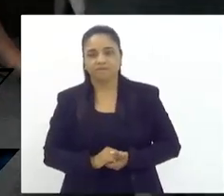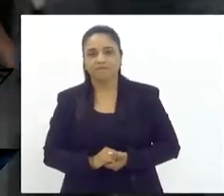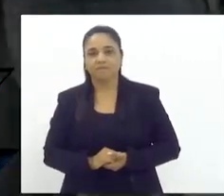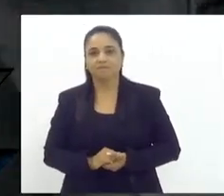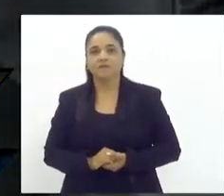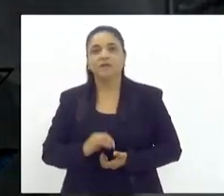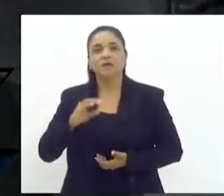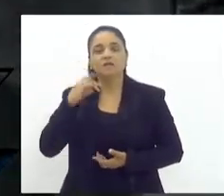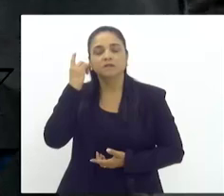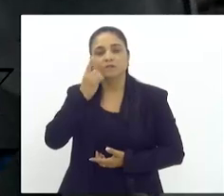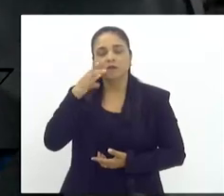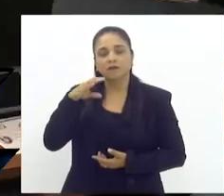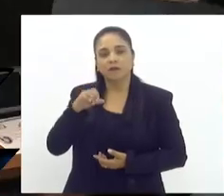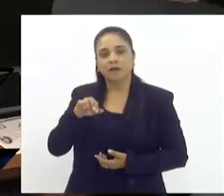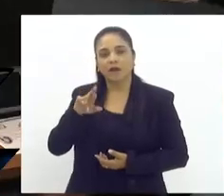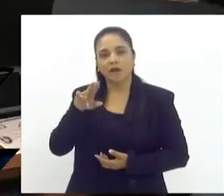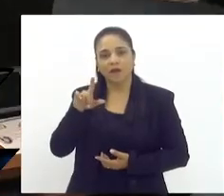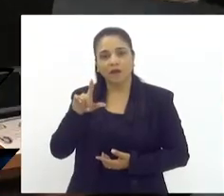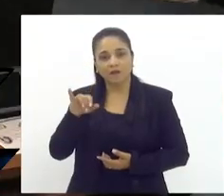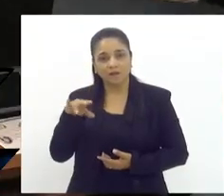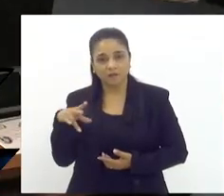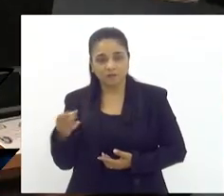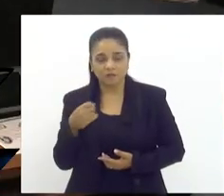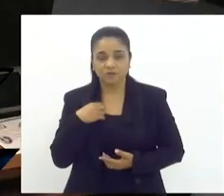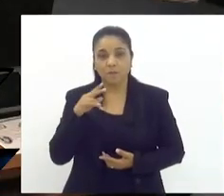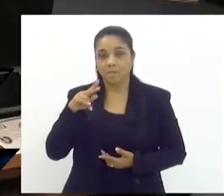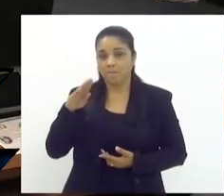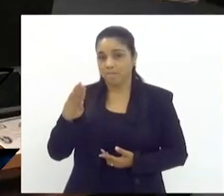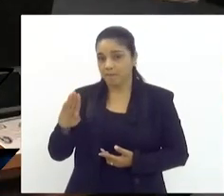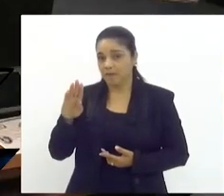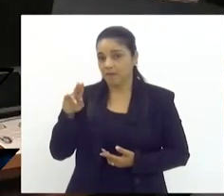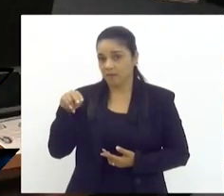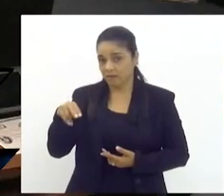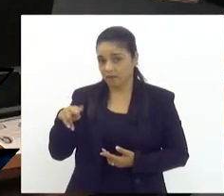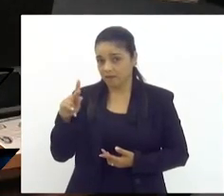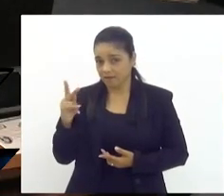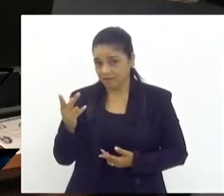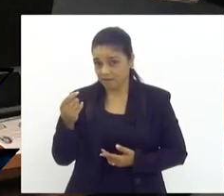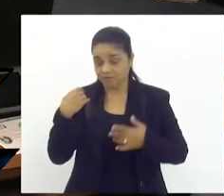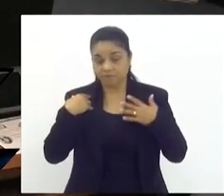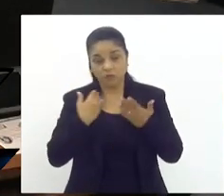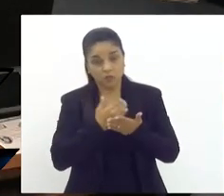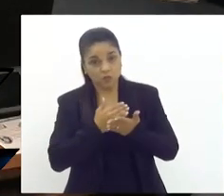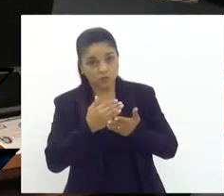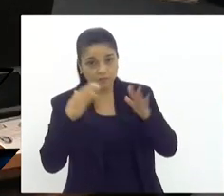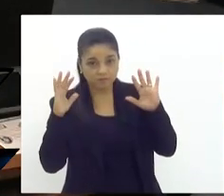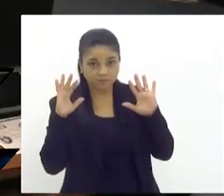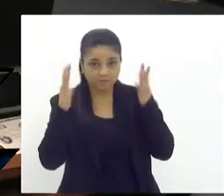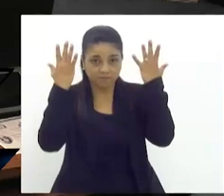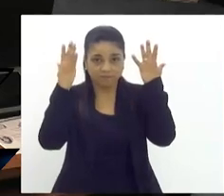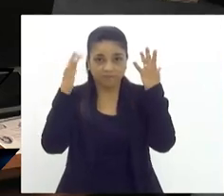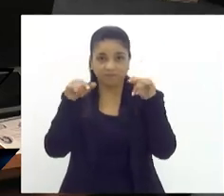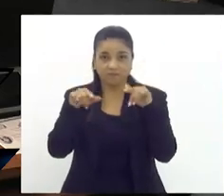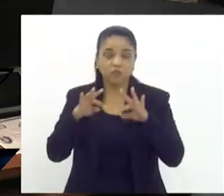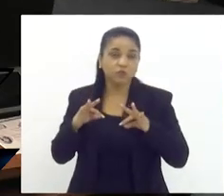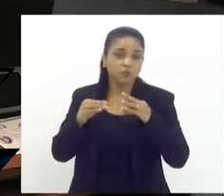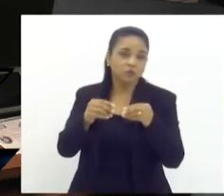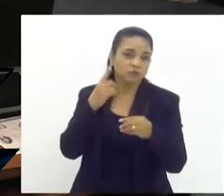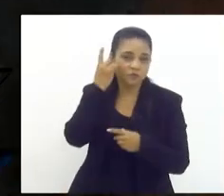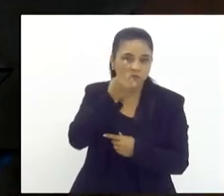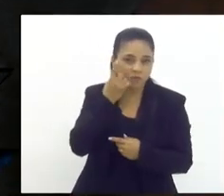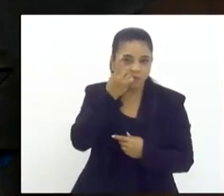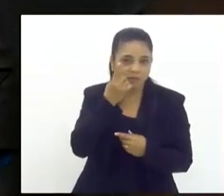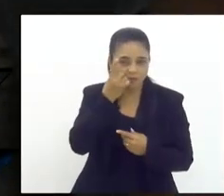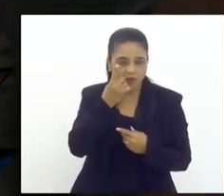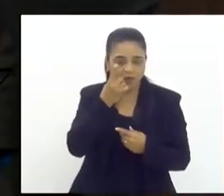BNH senhora Presidente iniciar parabenizando primeiramente todos os deputados aí